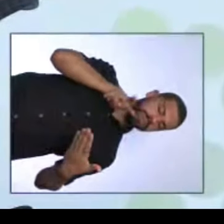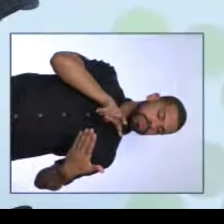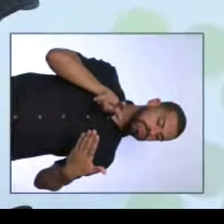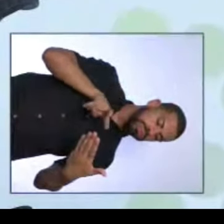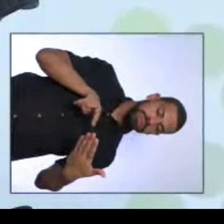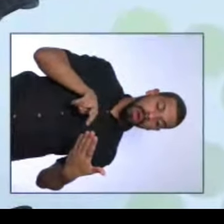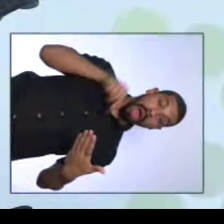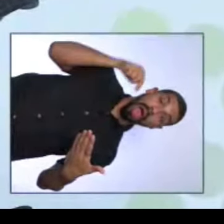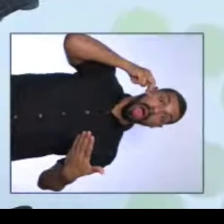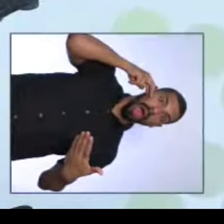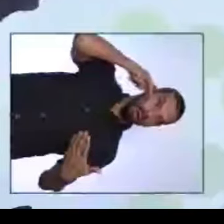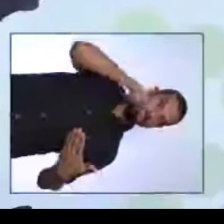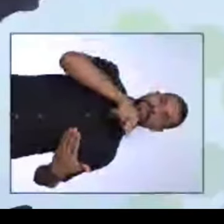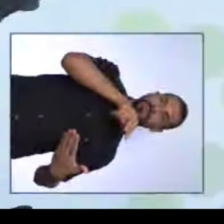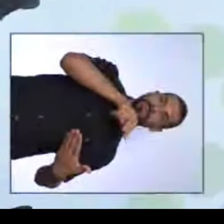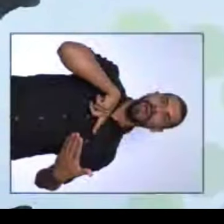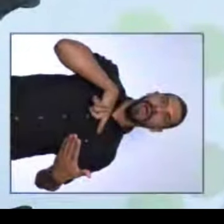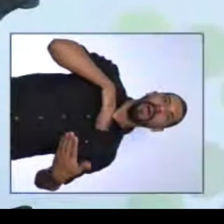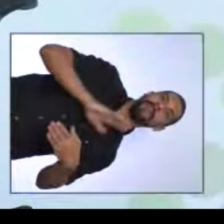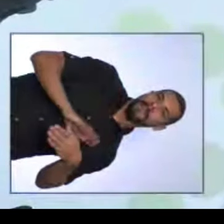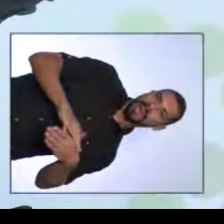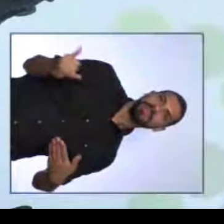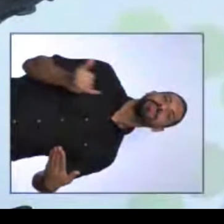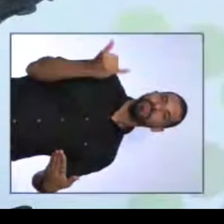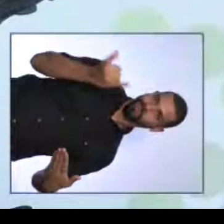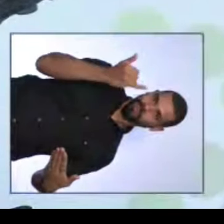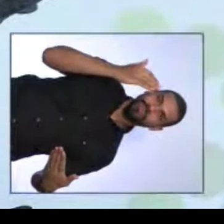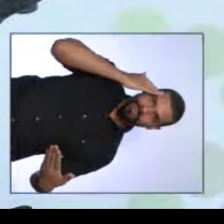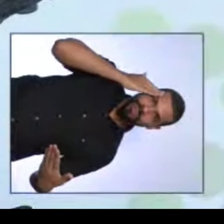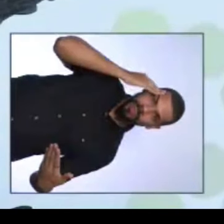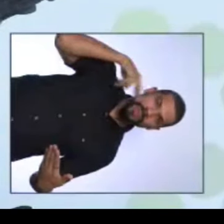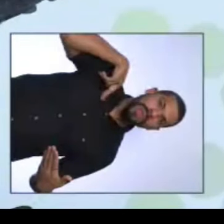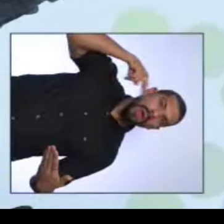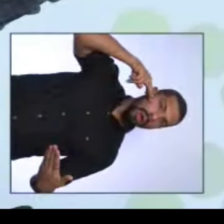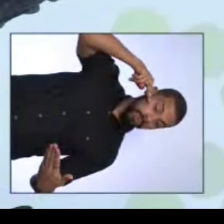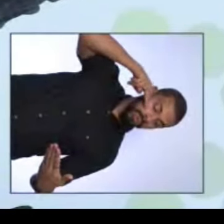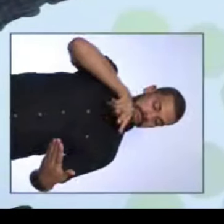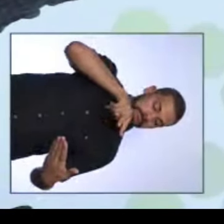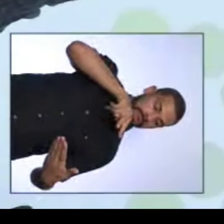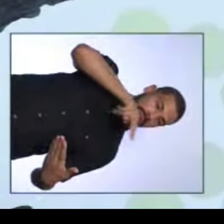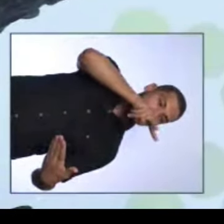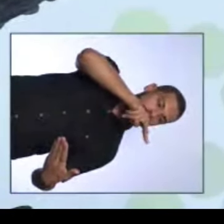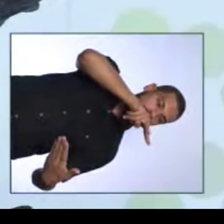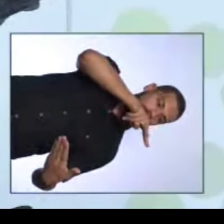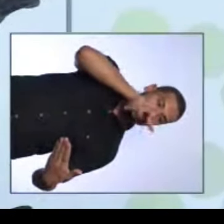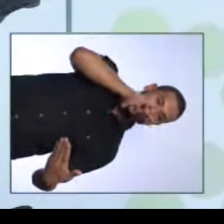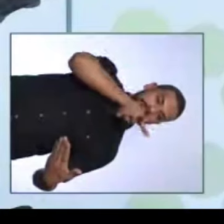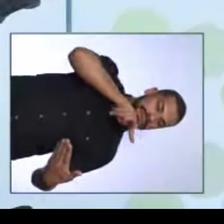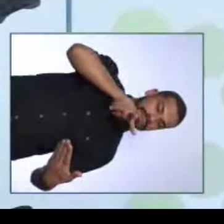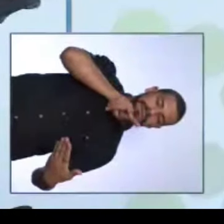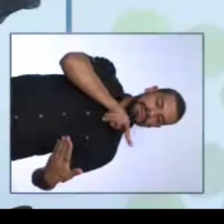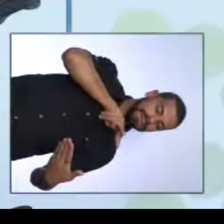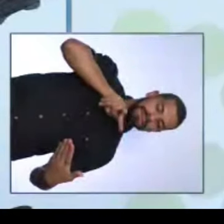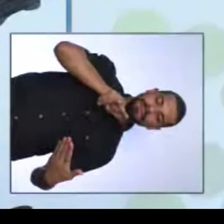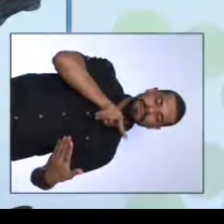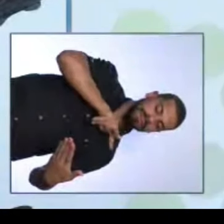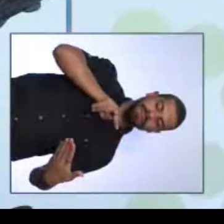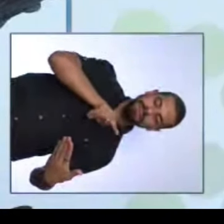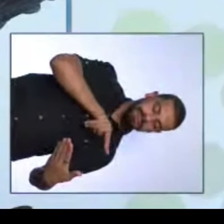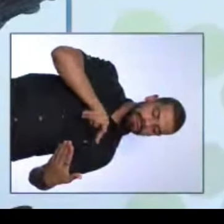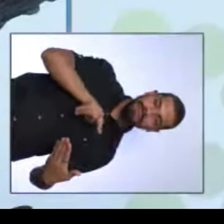daquilo que está acontecendo de mais relevante no mundo. Leve seu olhar para a parte superior do jornal e você vai perceber o que eles acham de